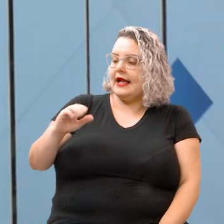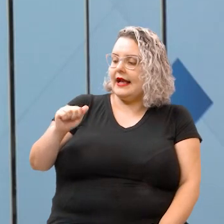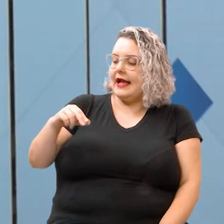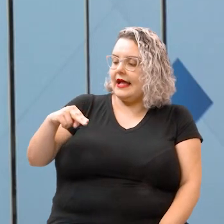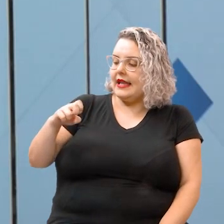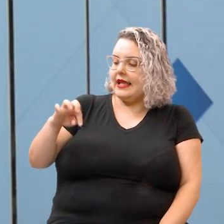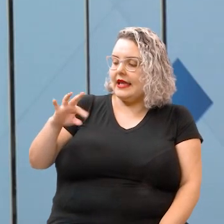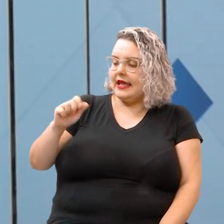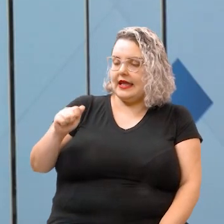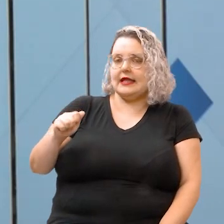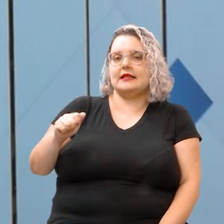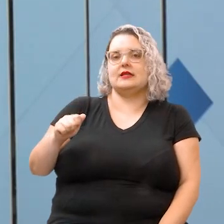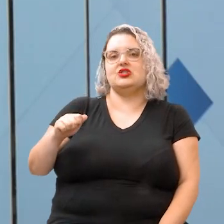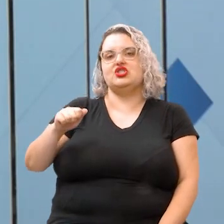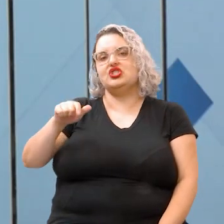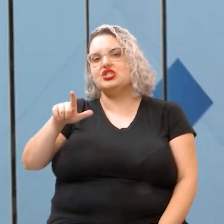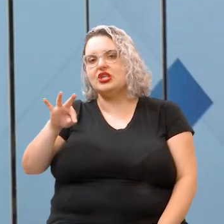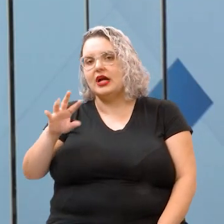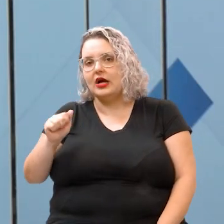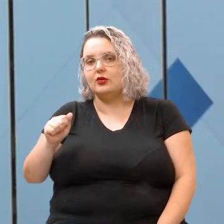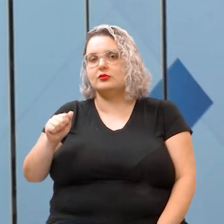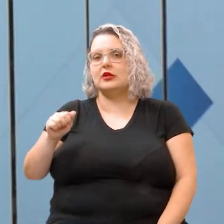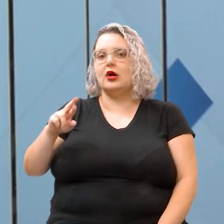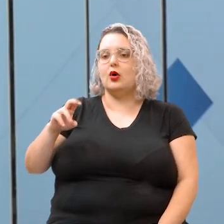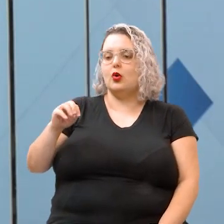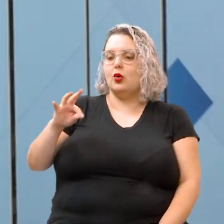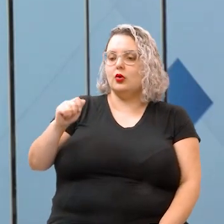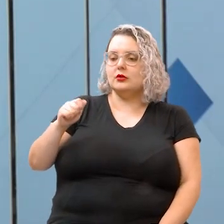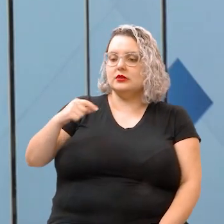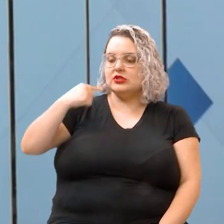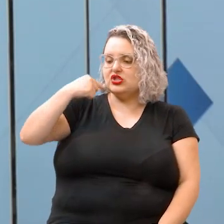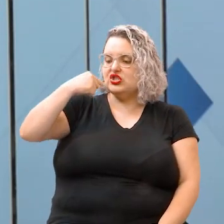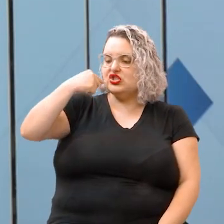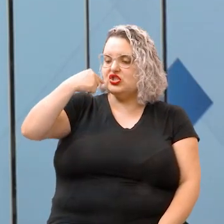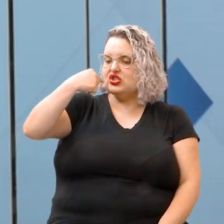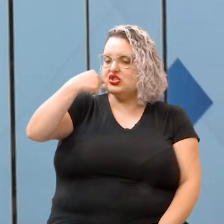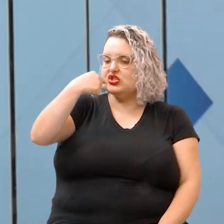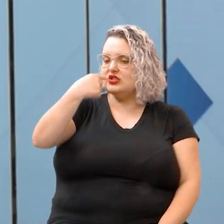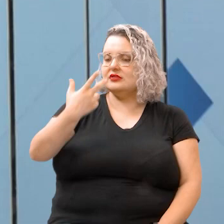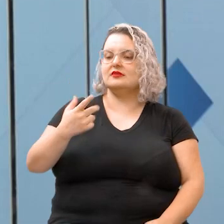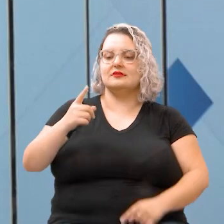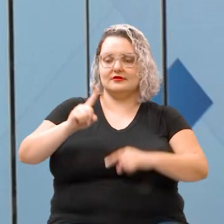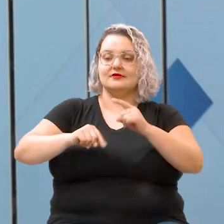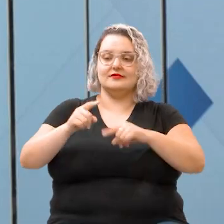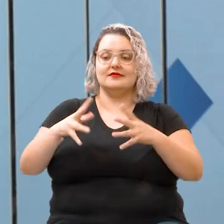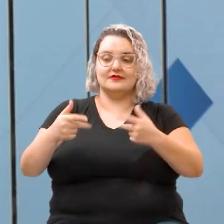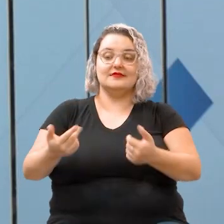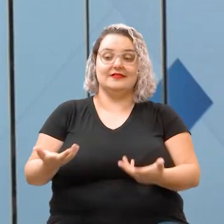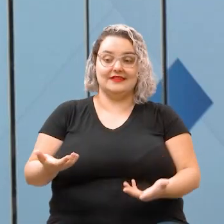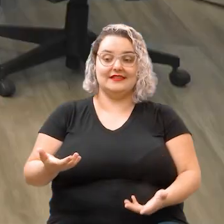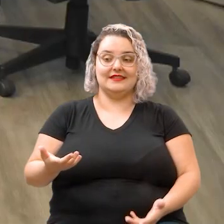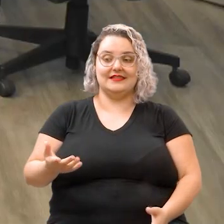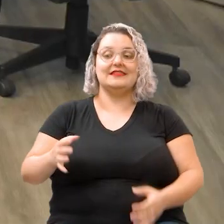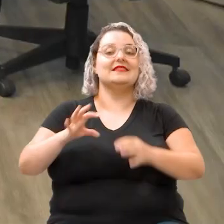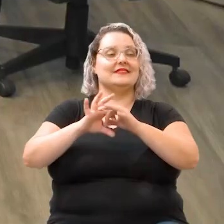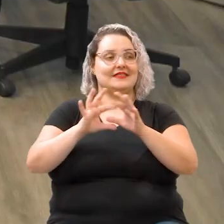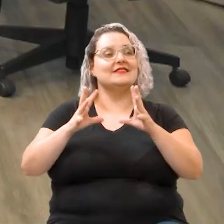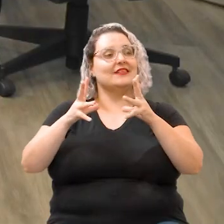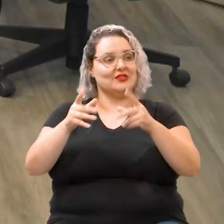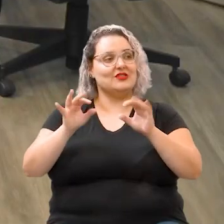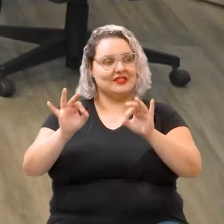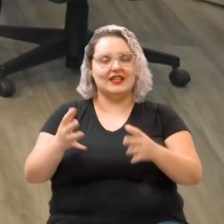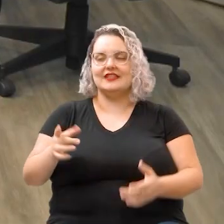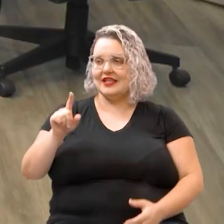rotação, de uso diário, equipar mesmo, né? Deixar em ordem. Deixar em ordem,